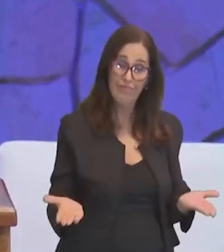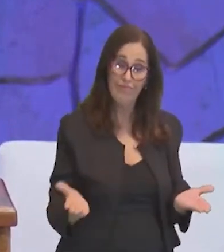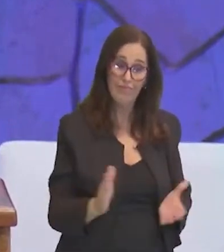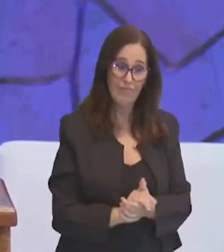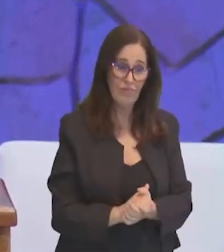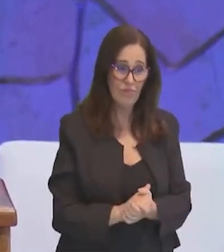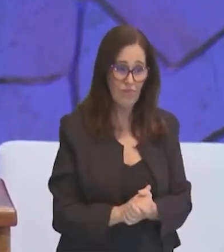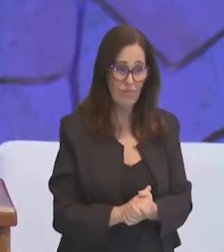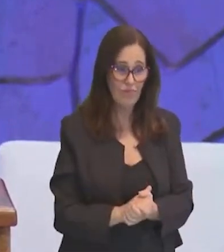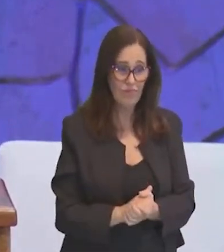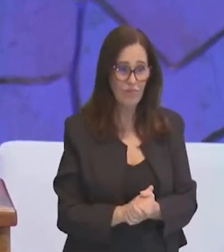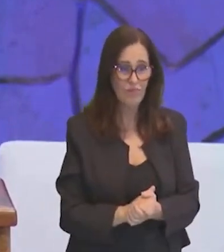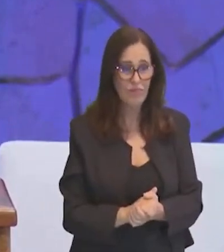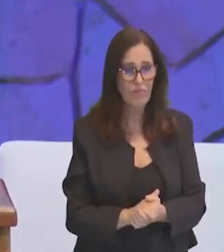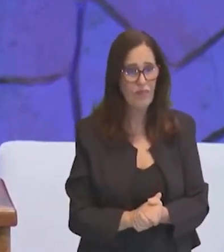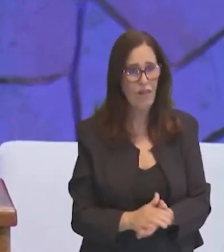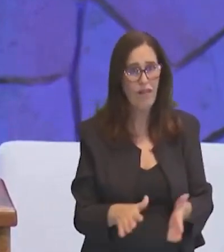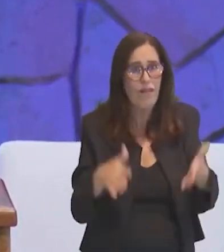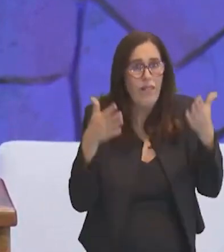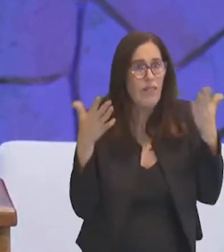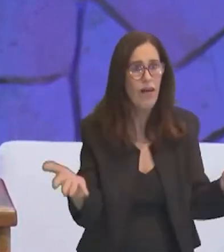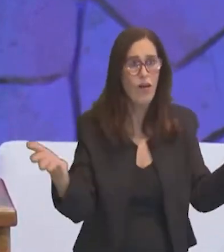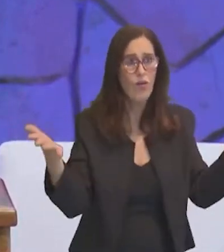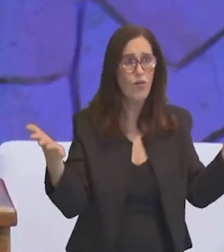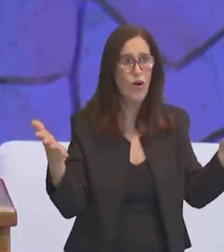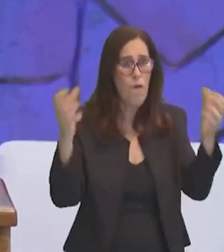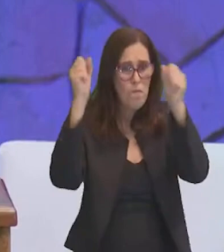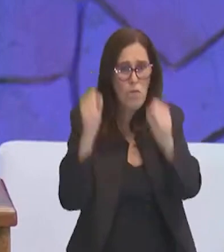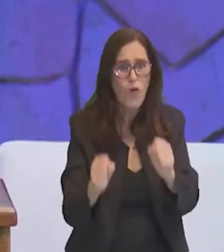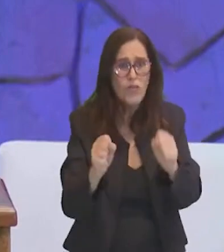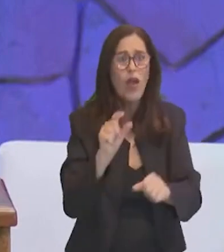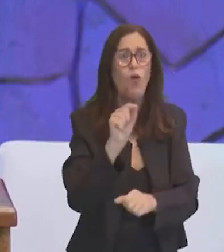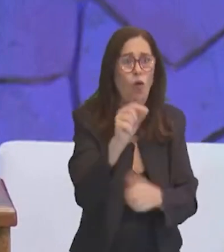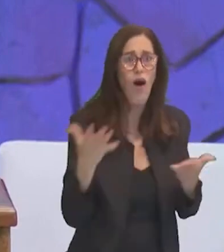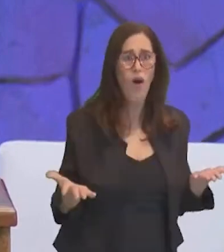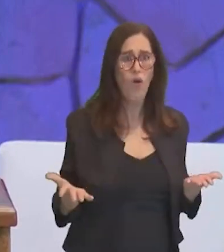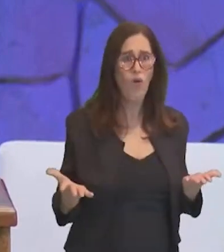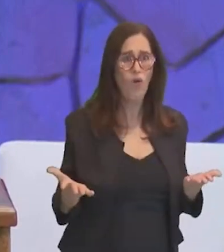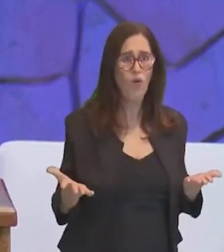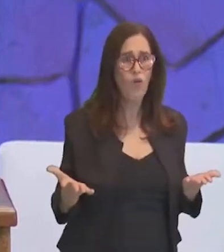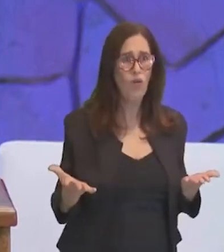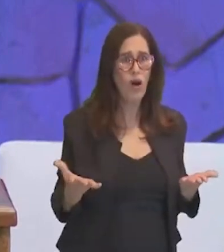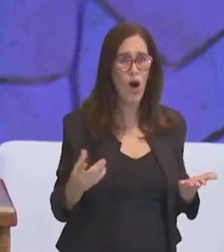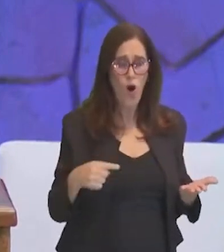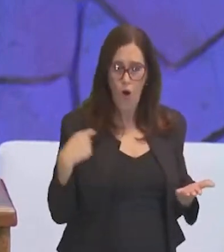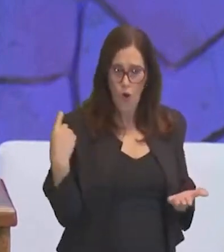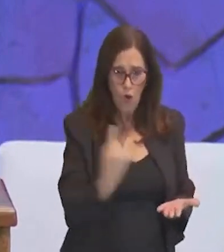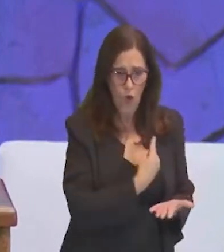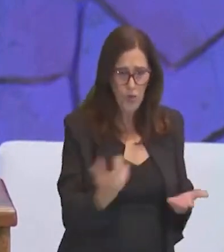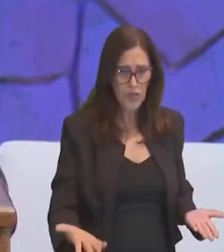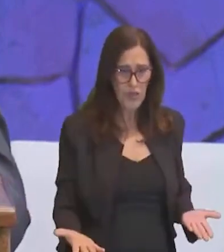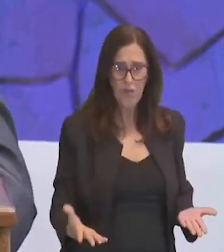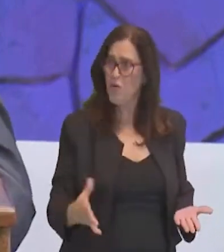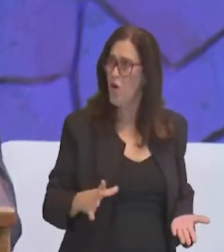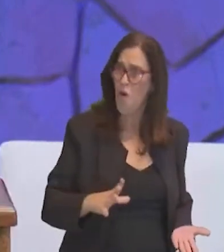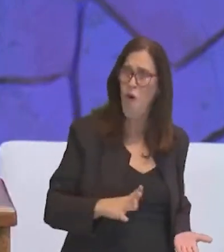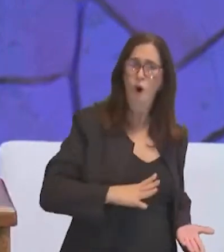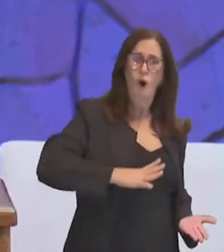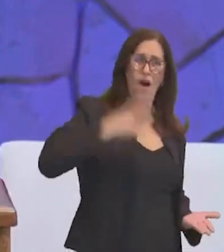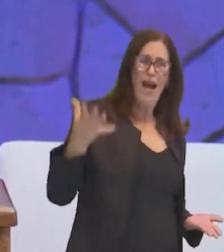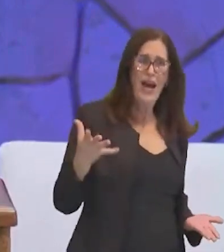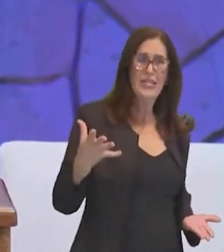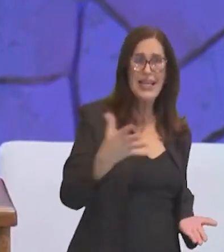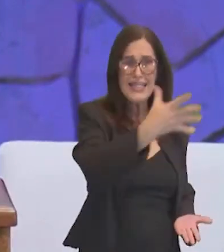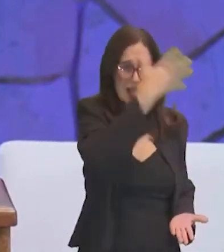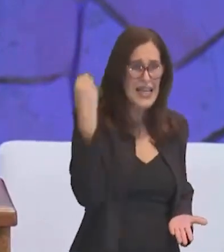O que é isso, irmãos? Que poder é esse? Como nós temos a ousadia de